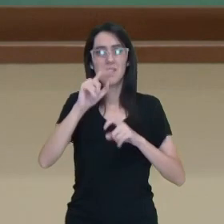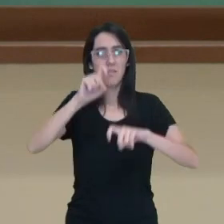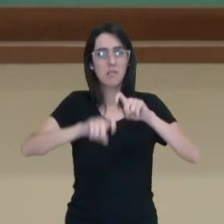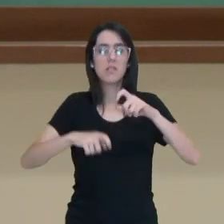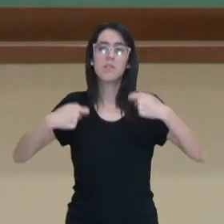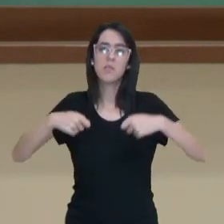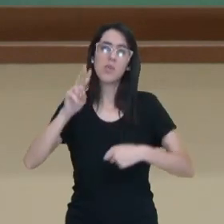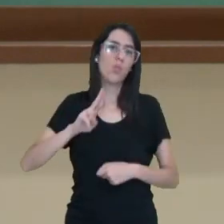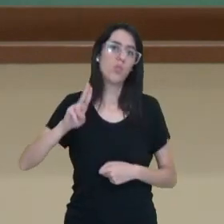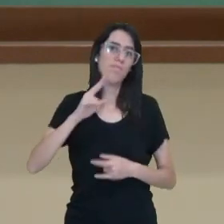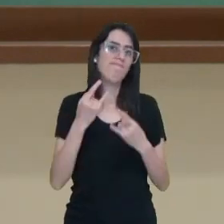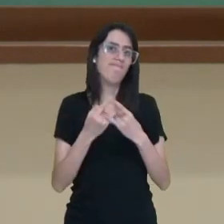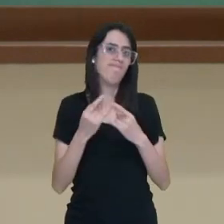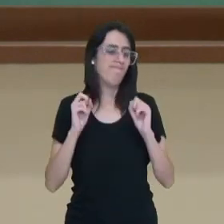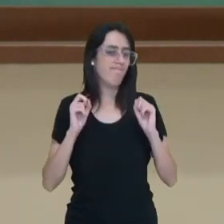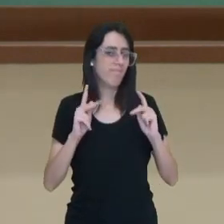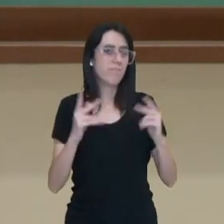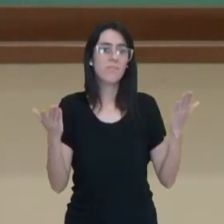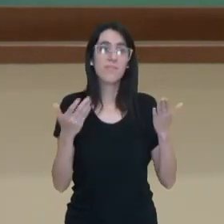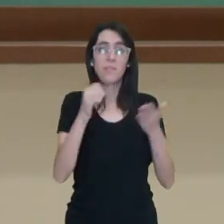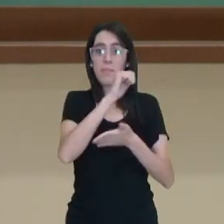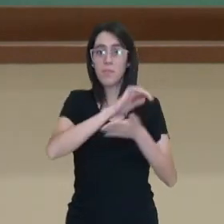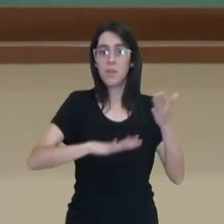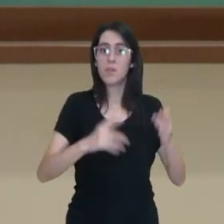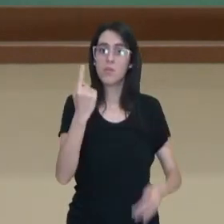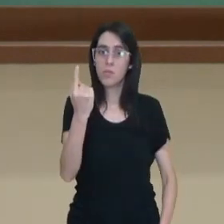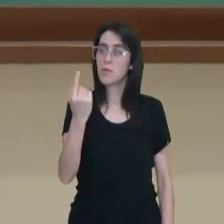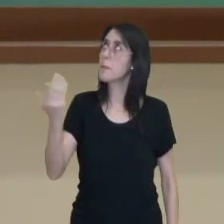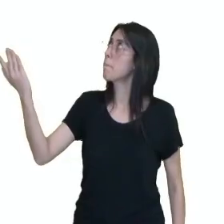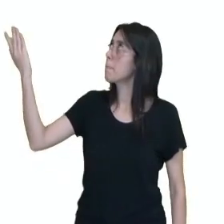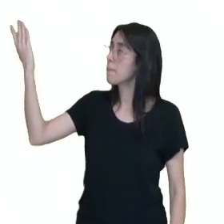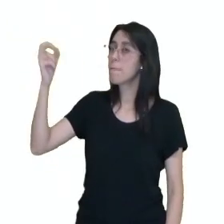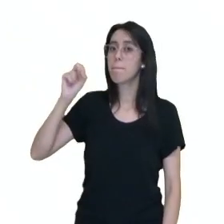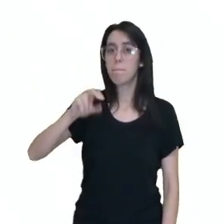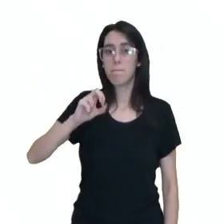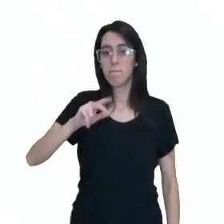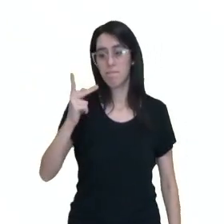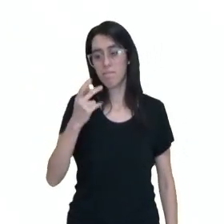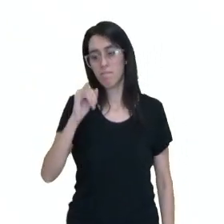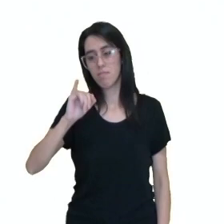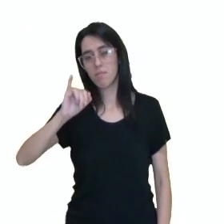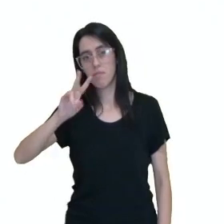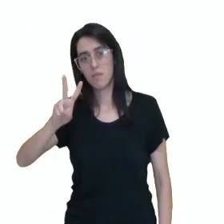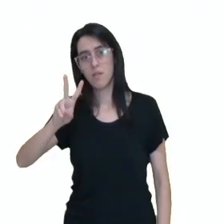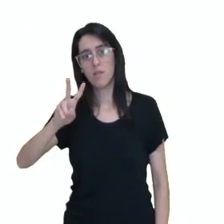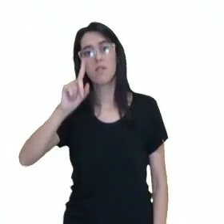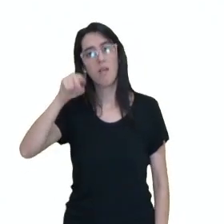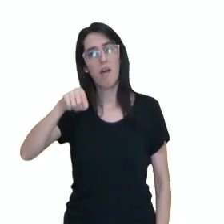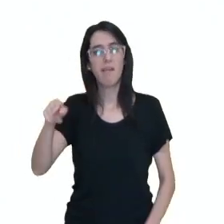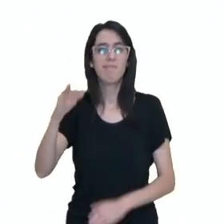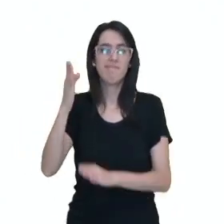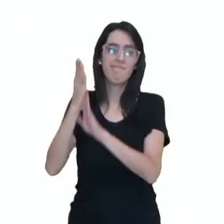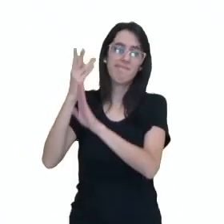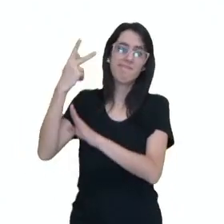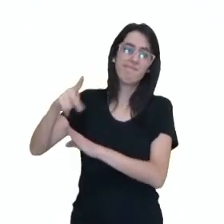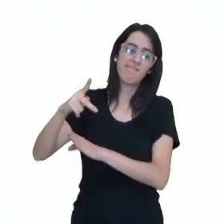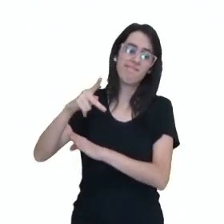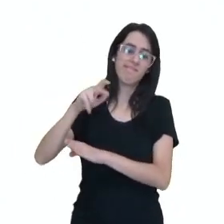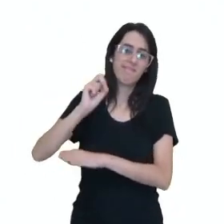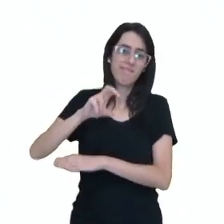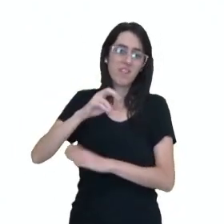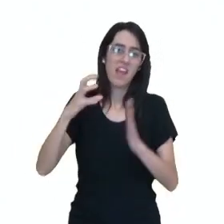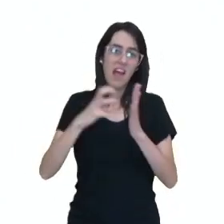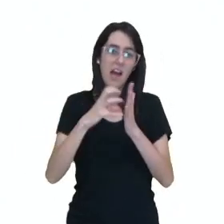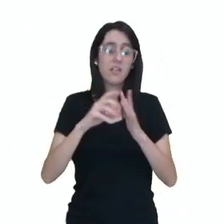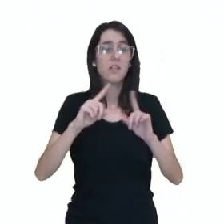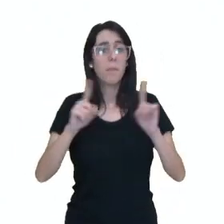sexuais. Bom, e vamos para a atividade 1 então, né? O vírus HIV é o tal causador da AIDS ou da SIDA. Porém, existem